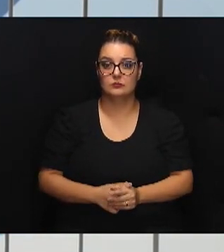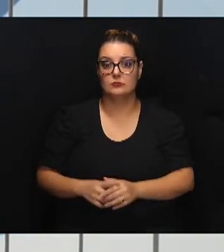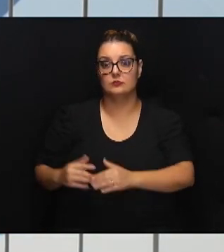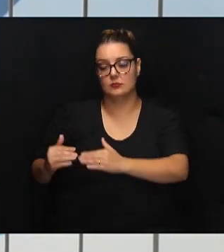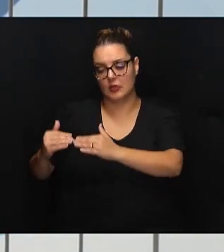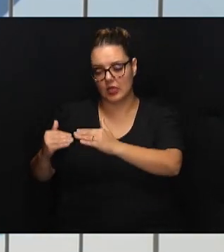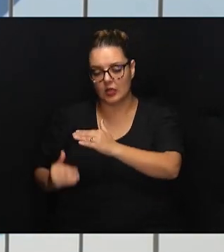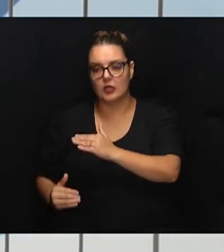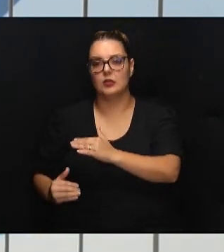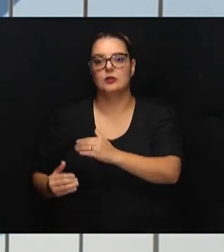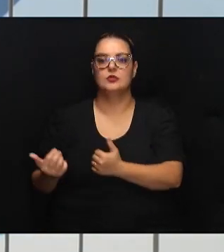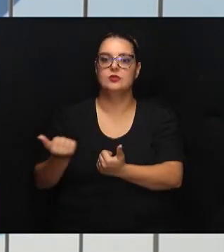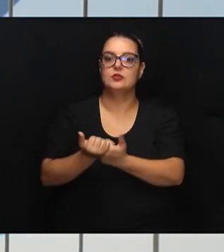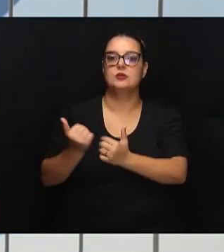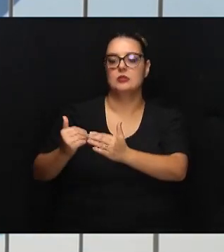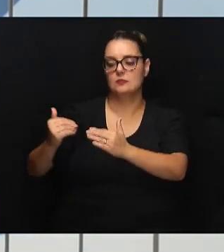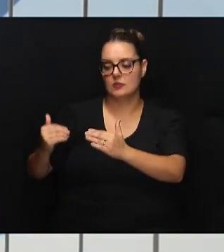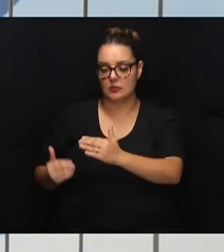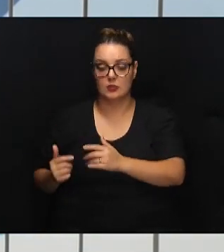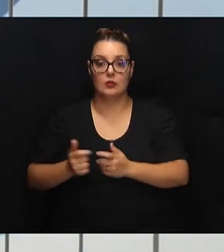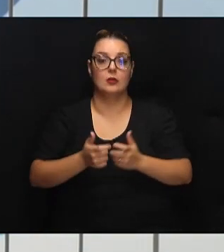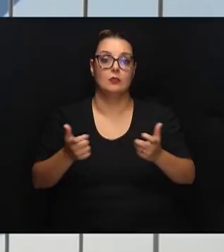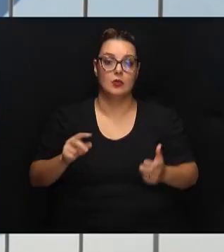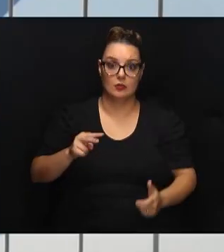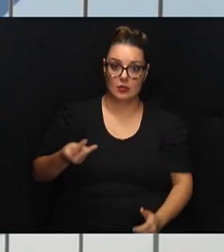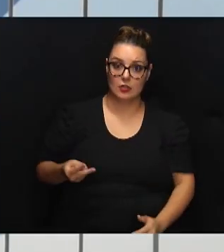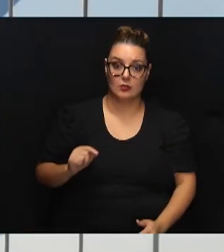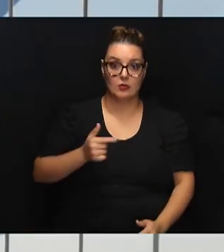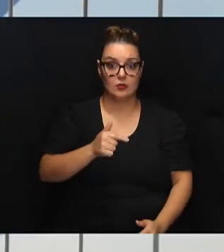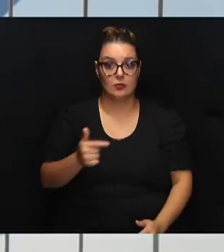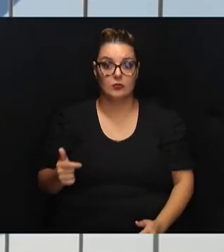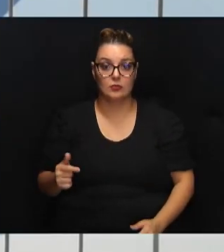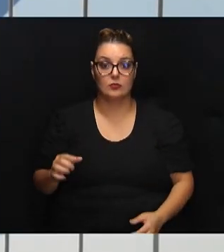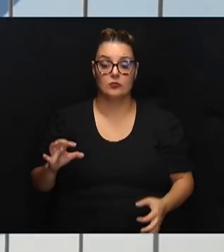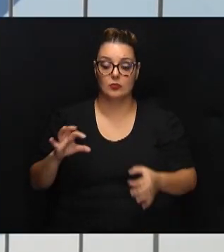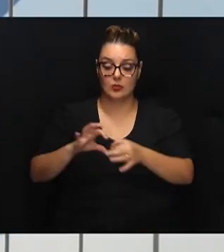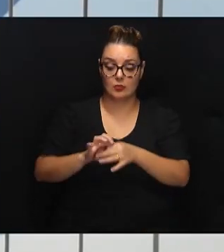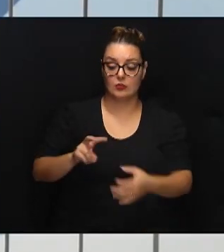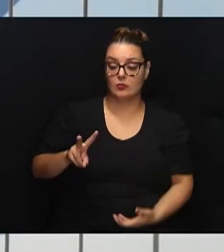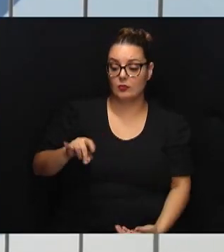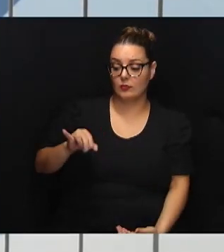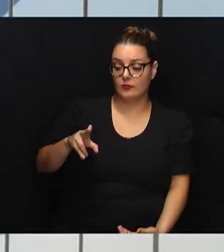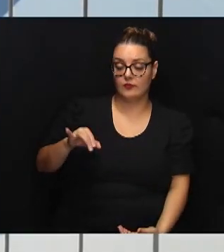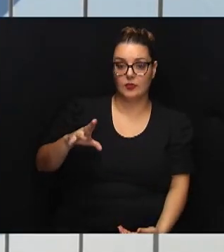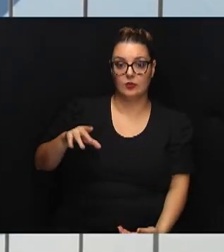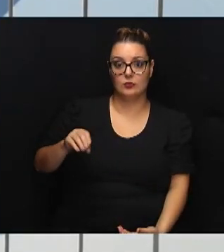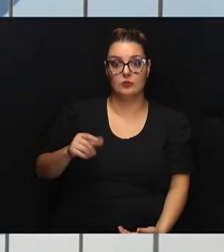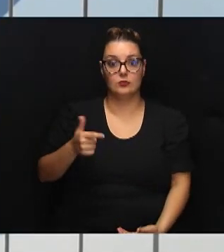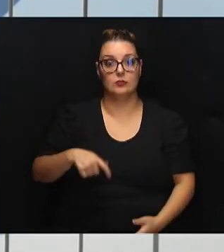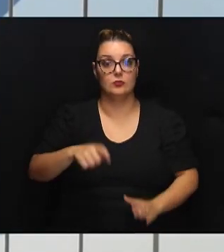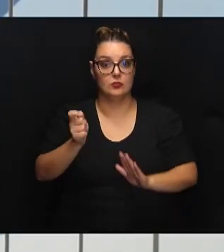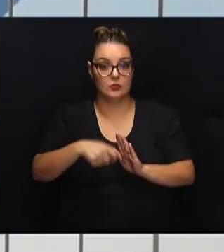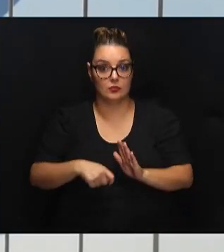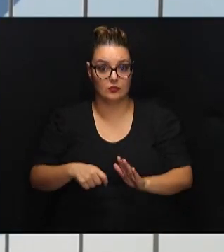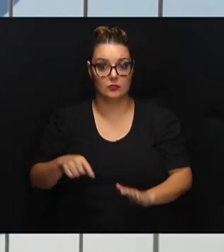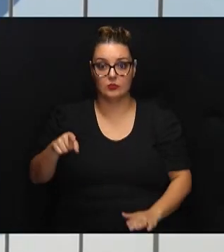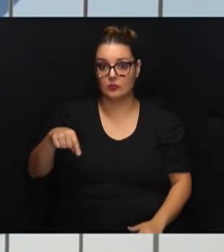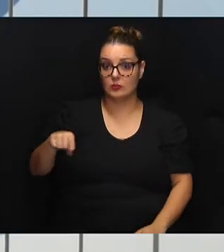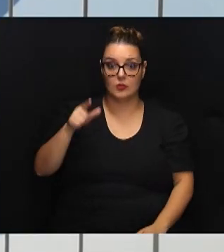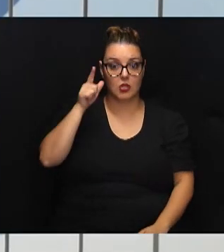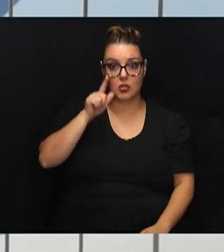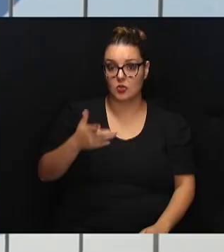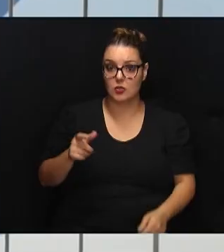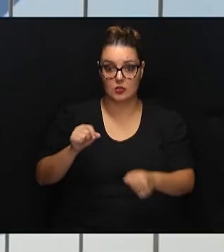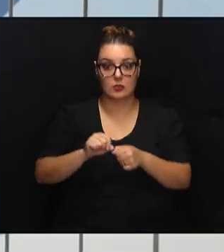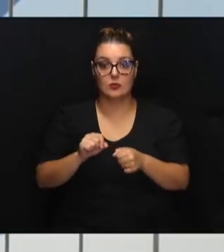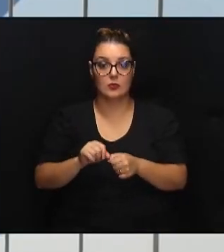inferiores, de cargos inferiores, que a maioria das vezes não tem aquele vínculo, não tem o registro, elas não conseguem fazer,